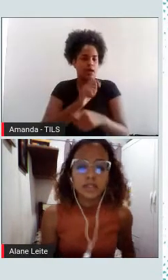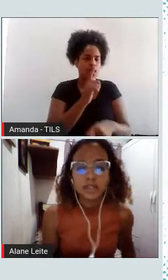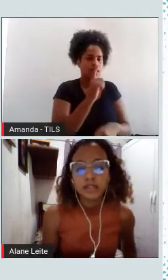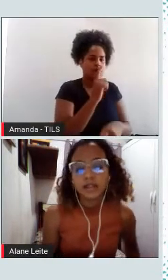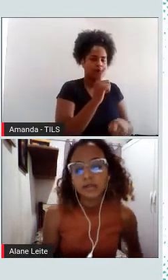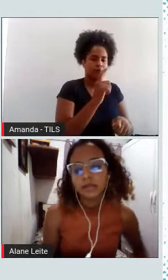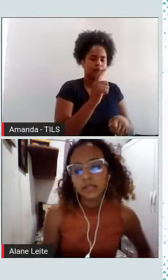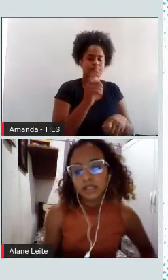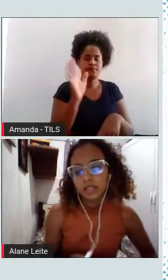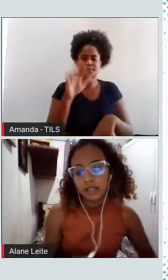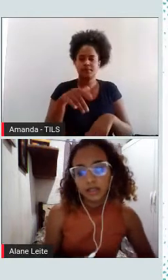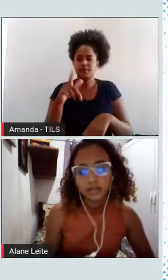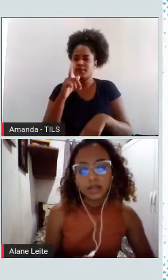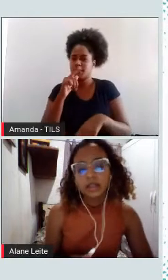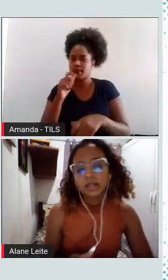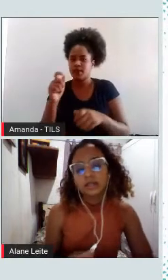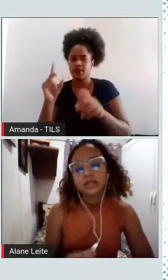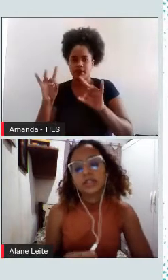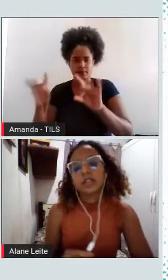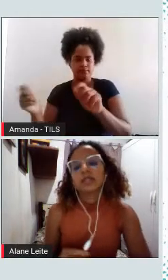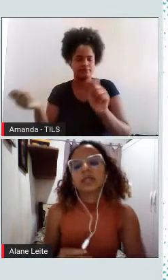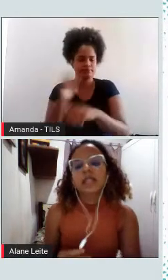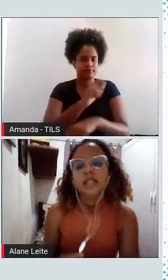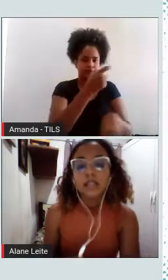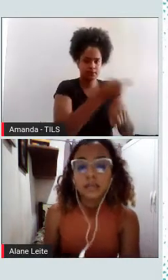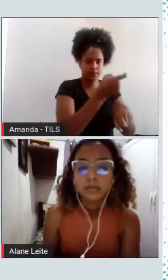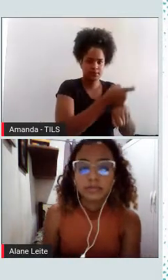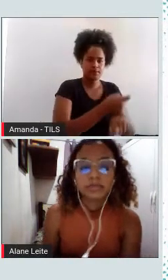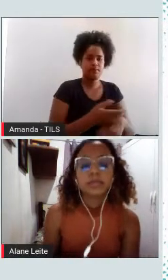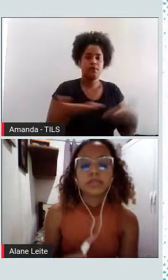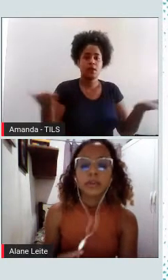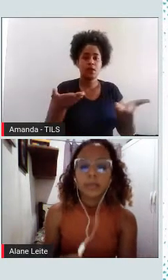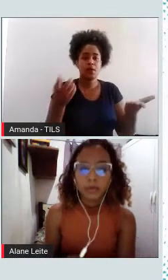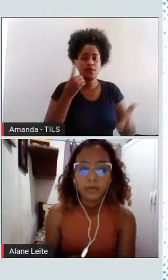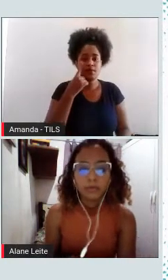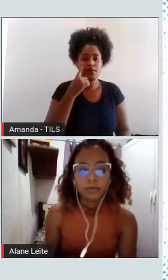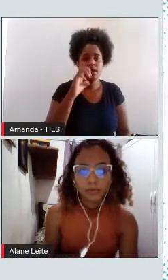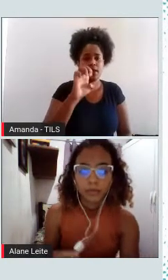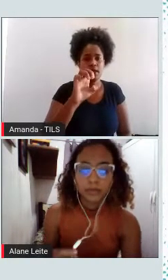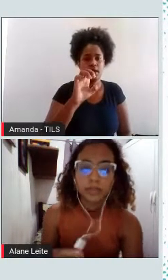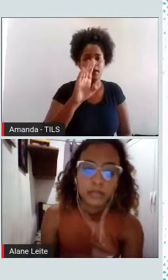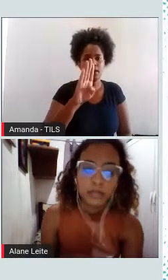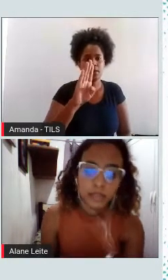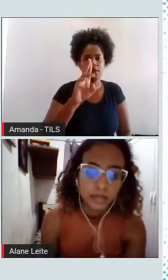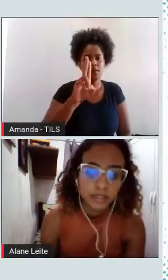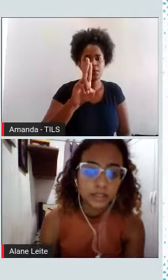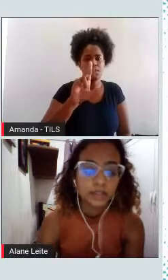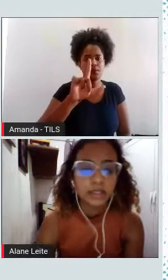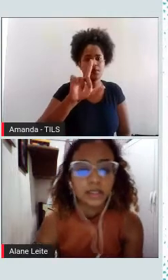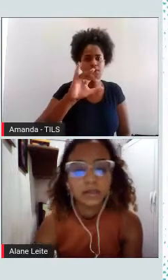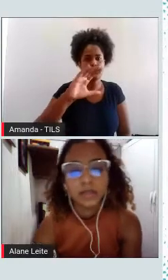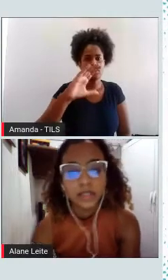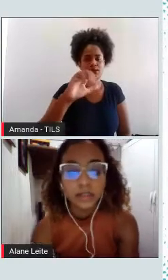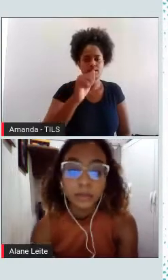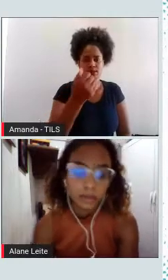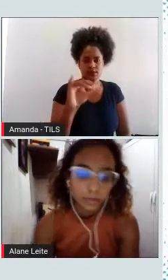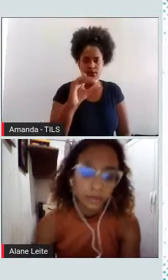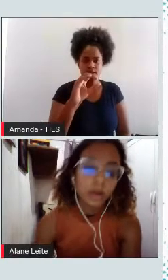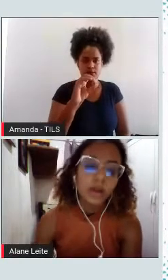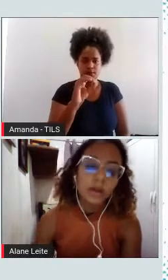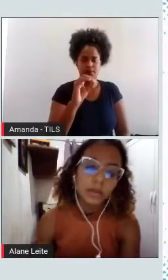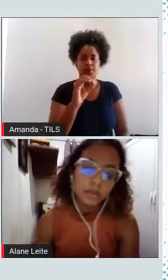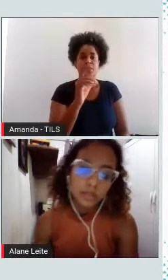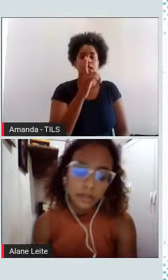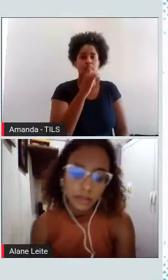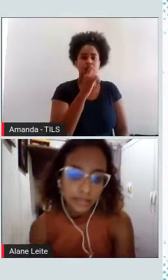uma substância ela muda de estado, do estado líquido para o vapor. Ponto de ebulição, a gente vai ter do líquido para o